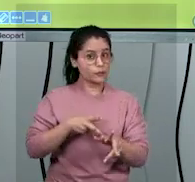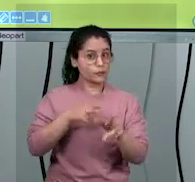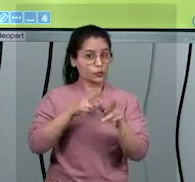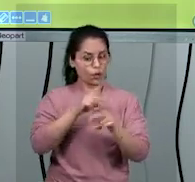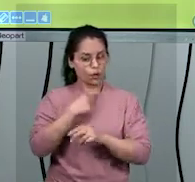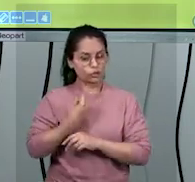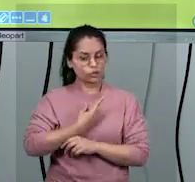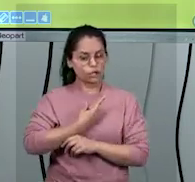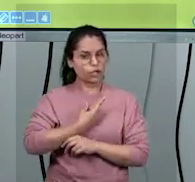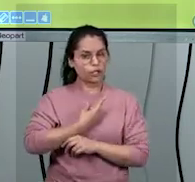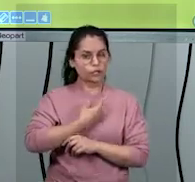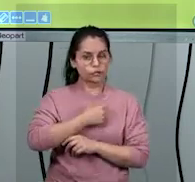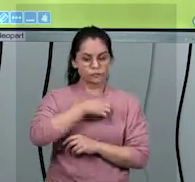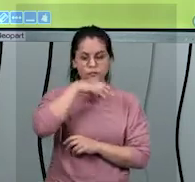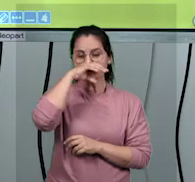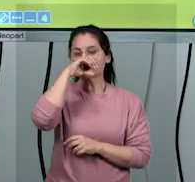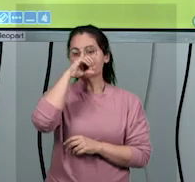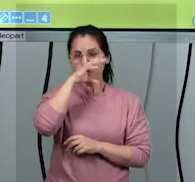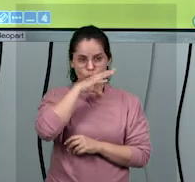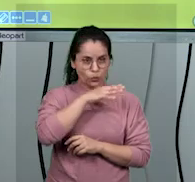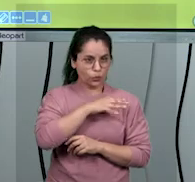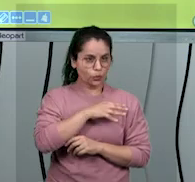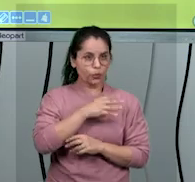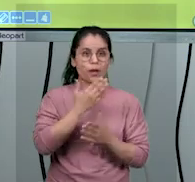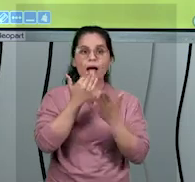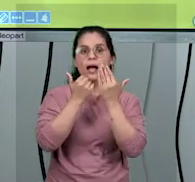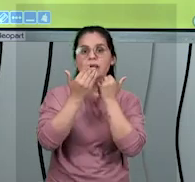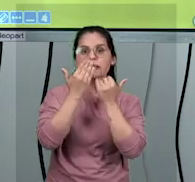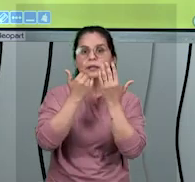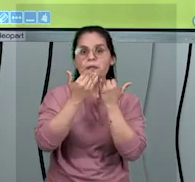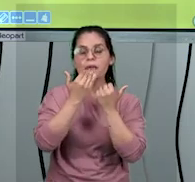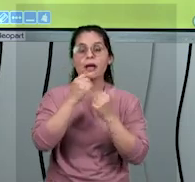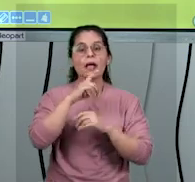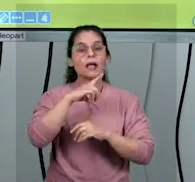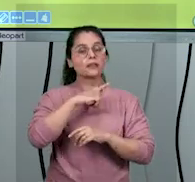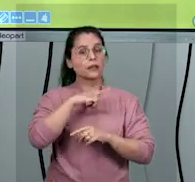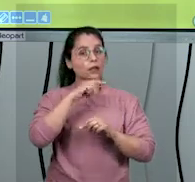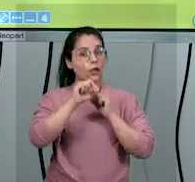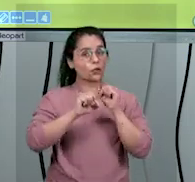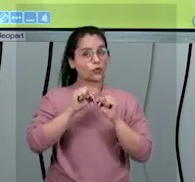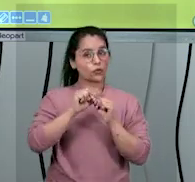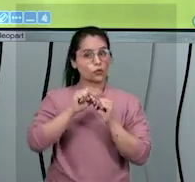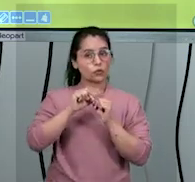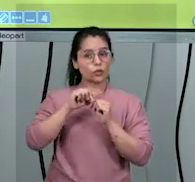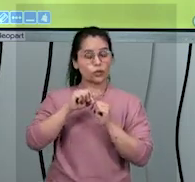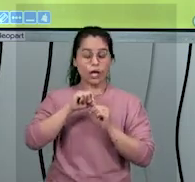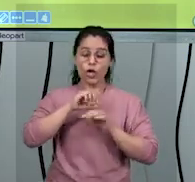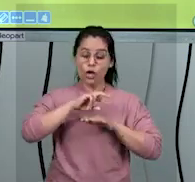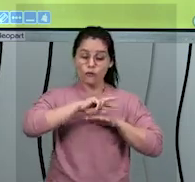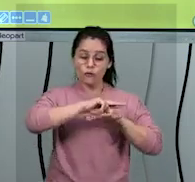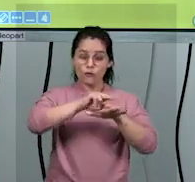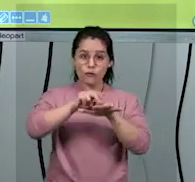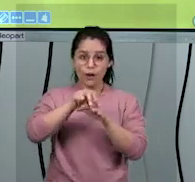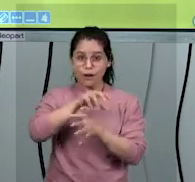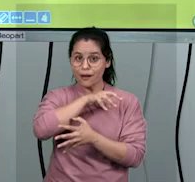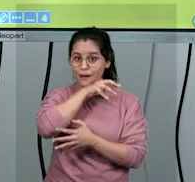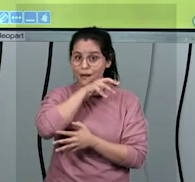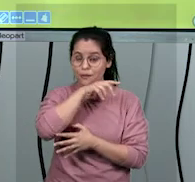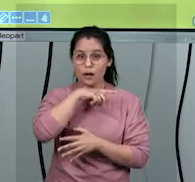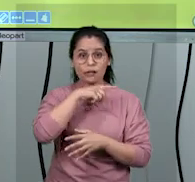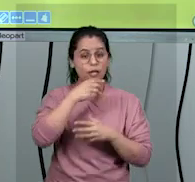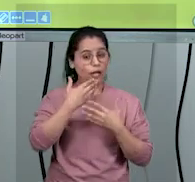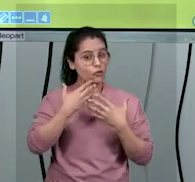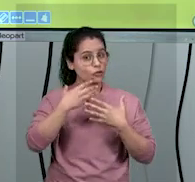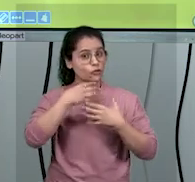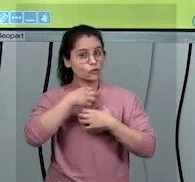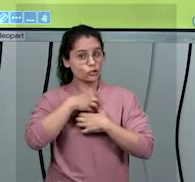gente respira, se alimenta, existe no nosso organismo, no organismo dos seres vivos, mecanismos